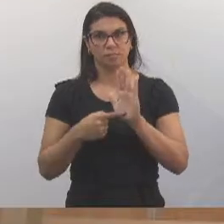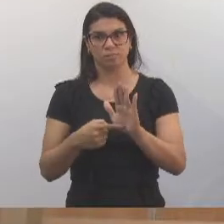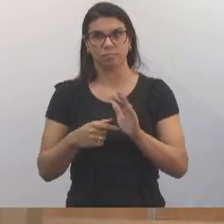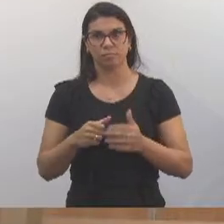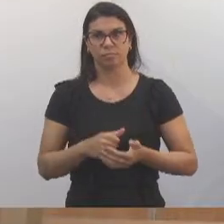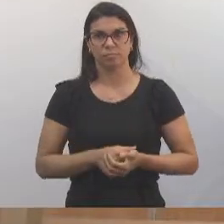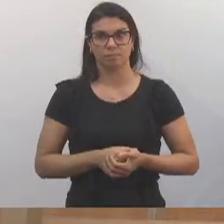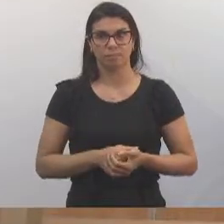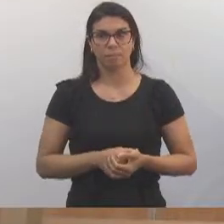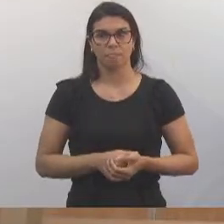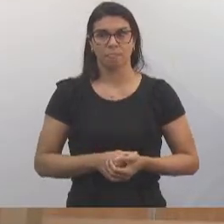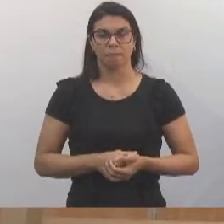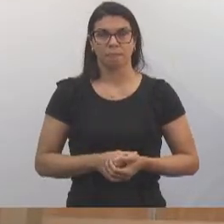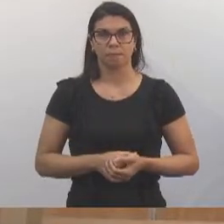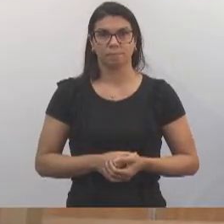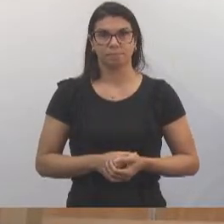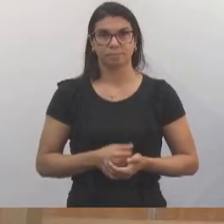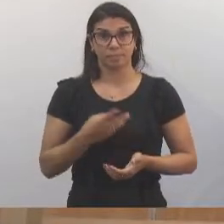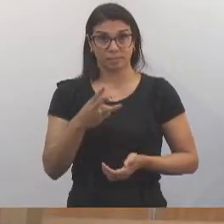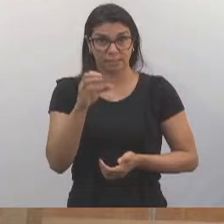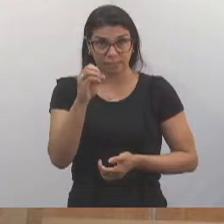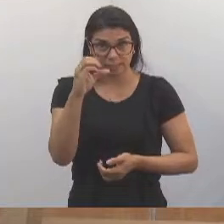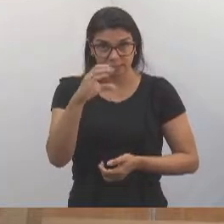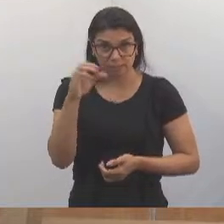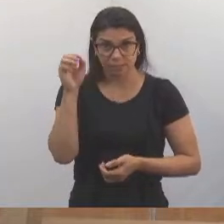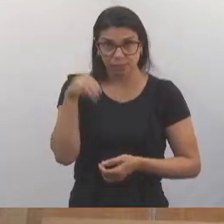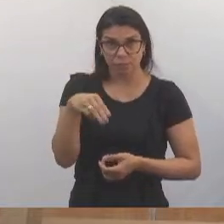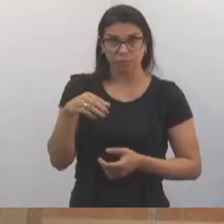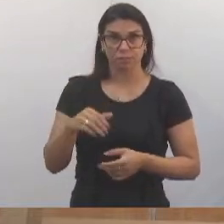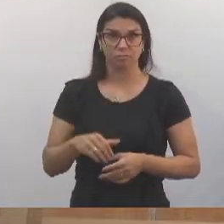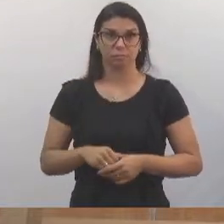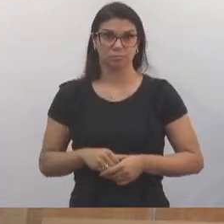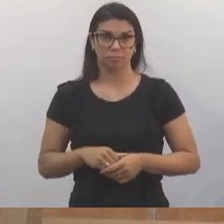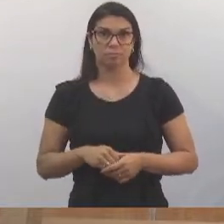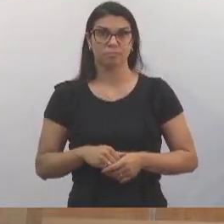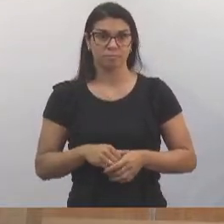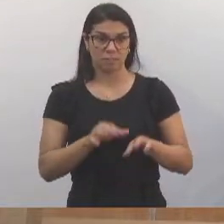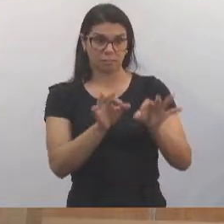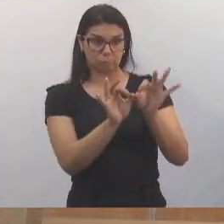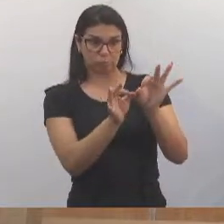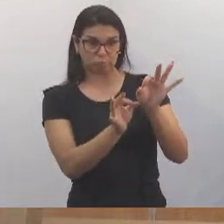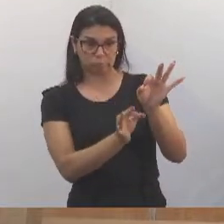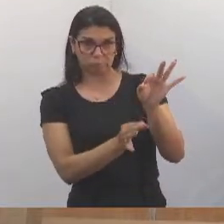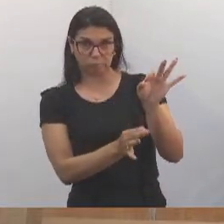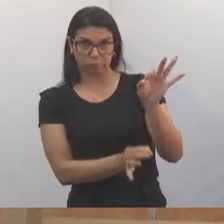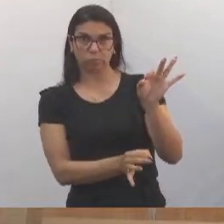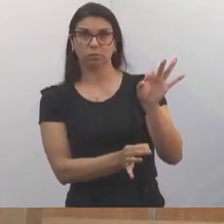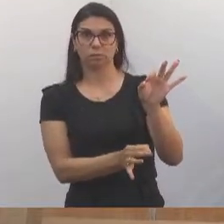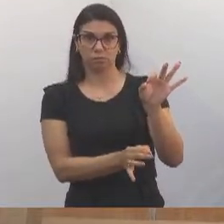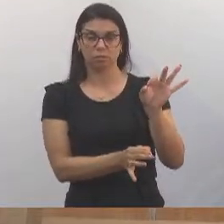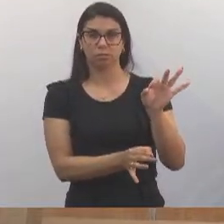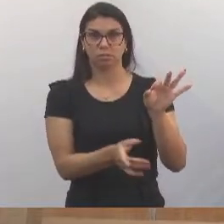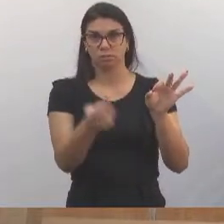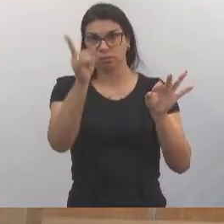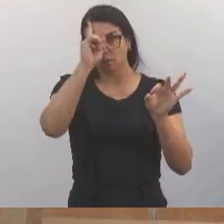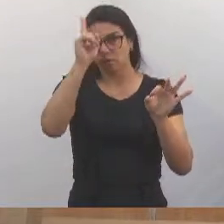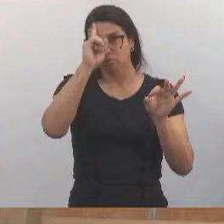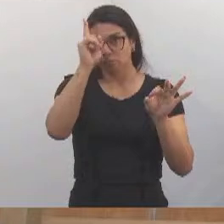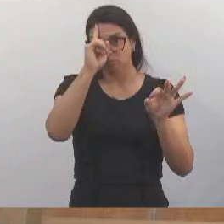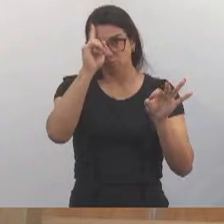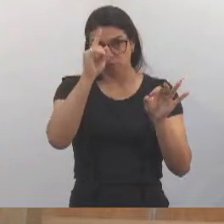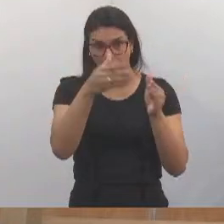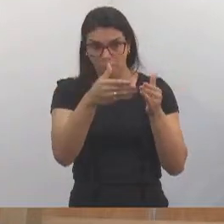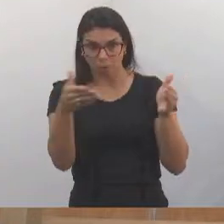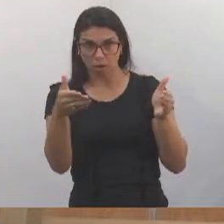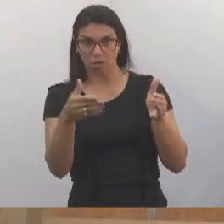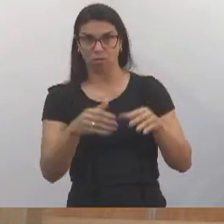tamanho da trinca, 30 centímetros. As medições estão sendo feitas direto e cada dia aumenta. Vamos ver o